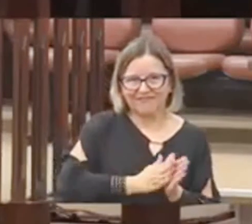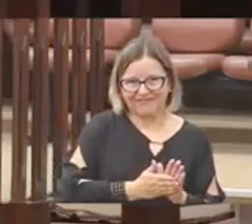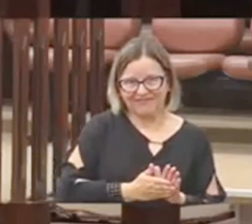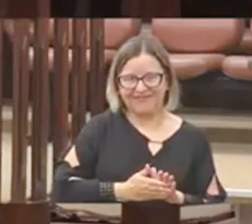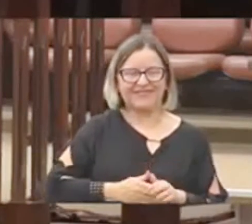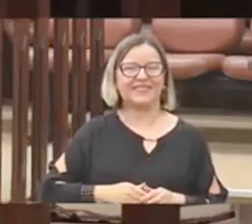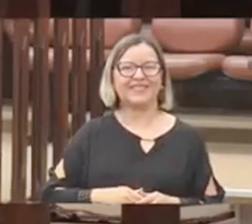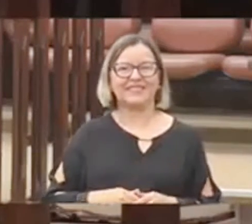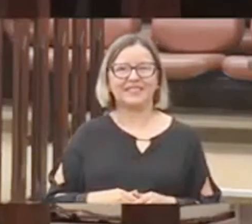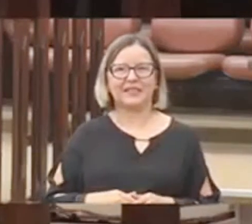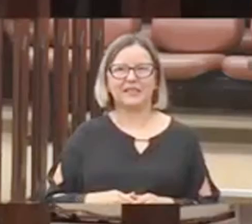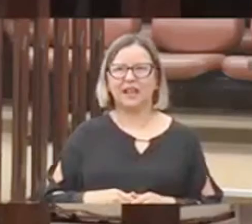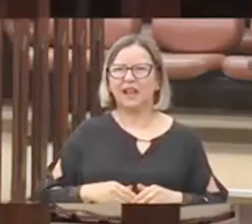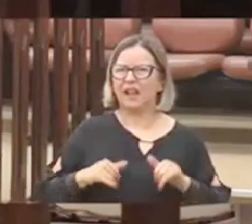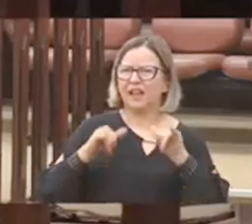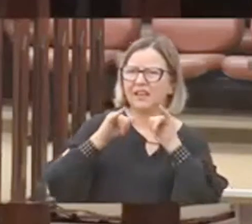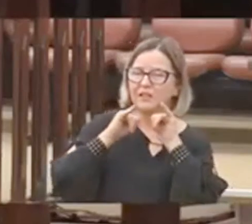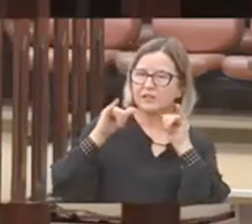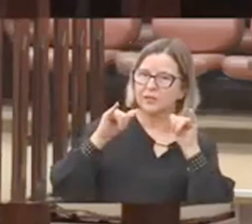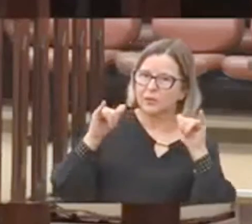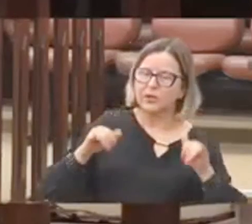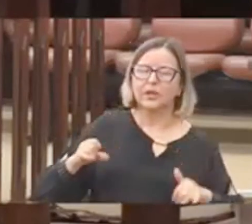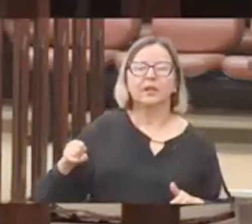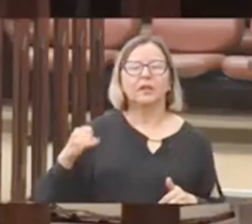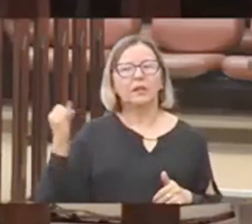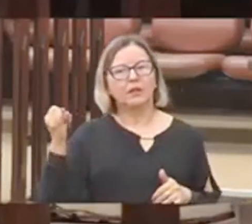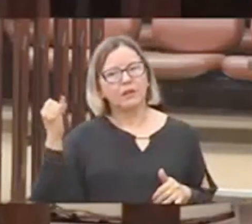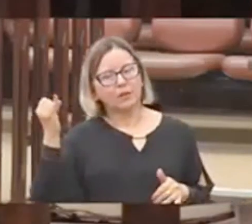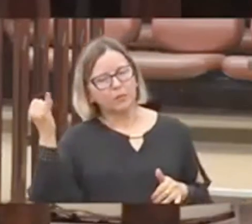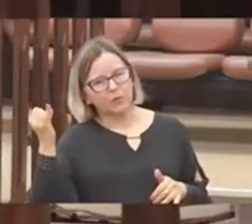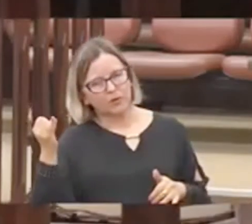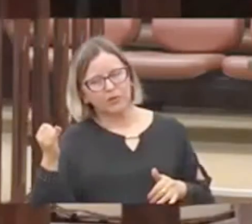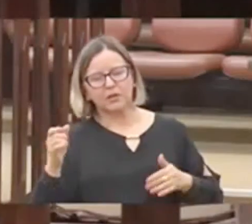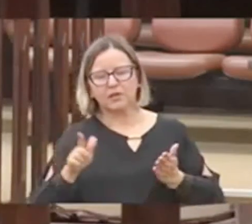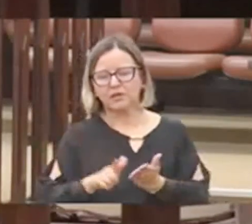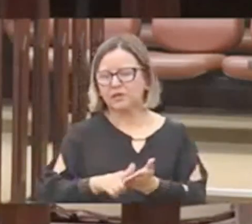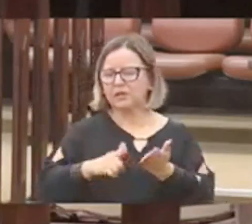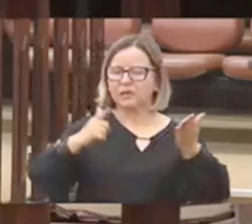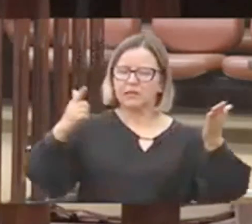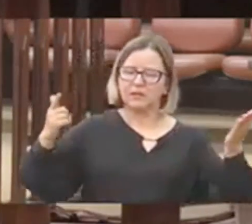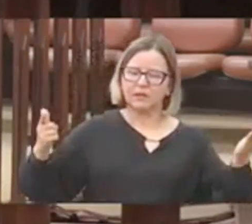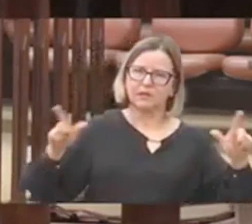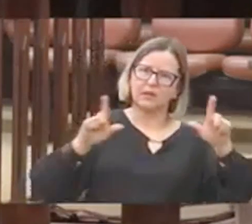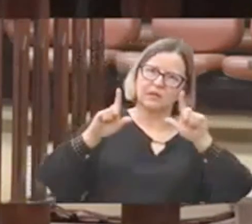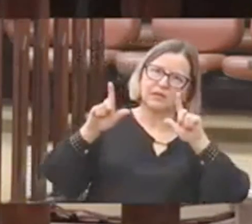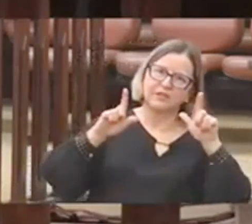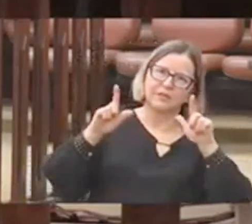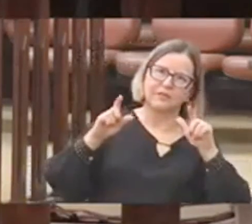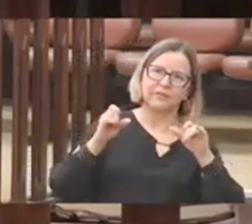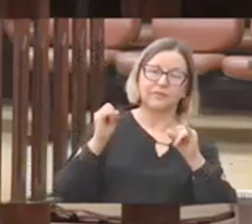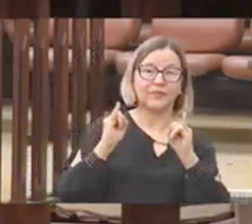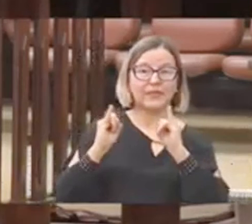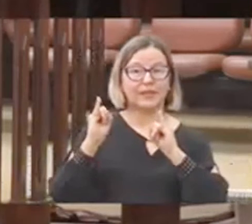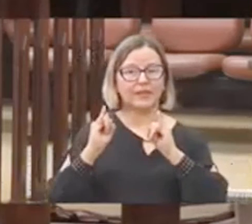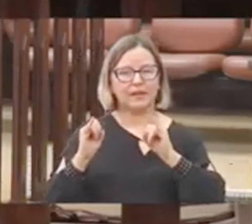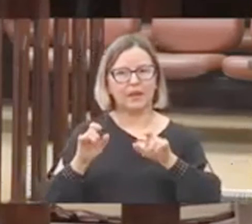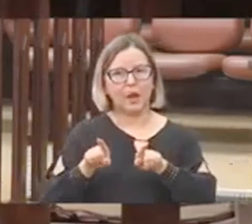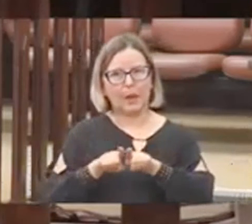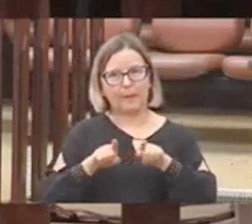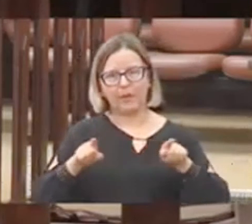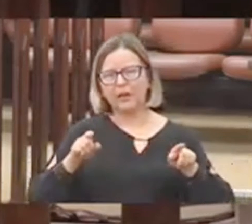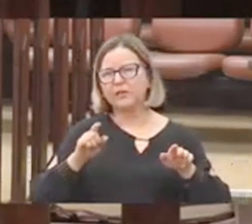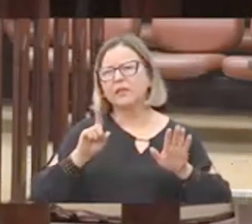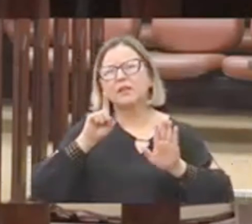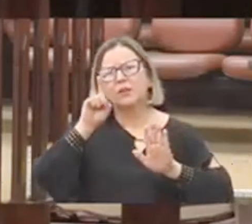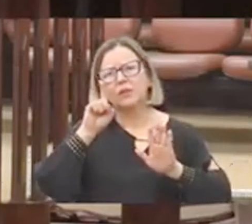Aquelas notícias são importantes que nós lemos nos jornais, na televisão, na internet. Só que tome cuidado